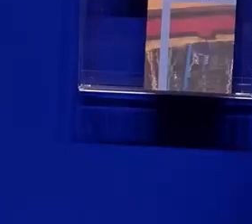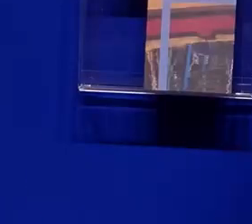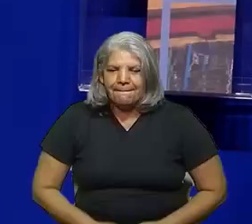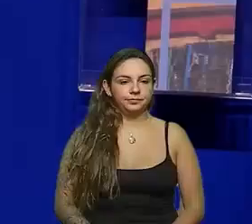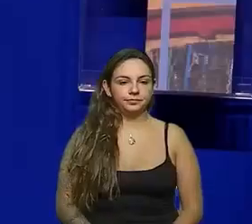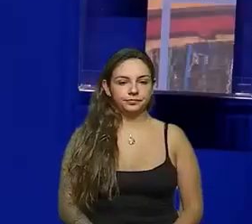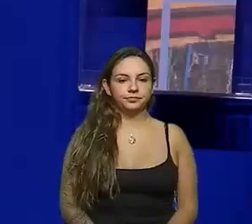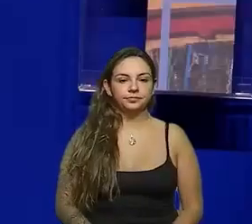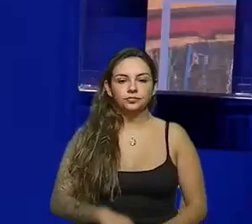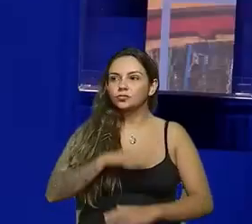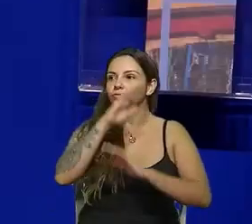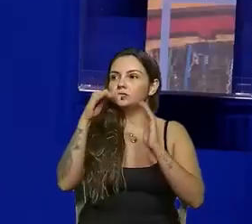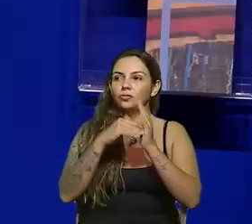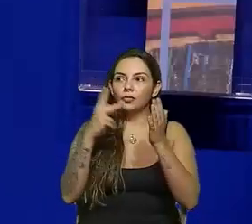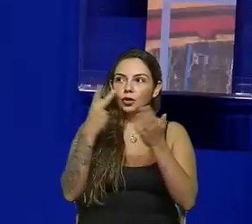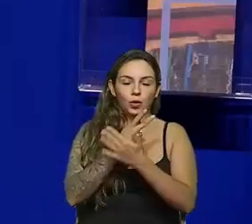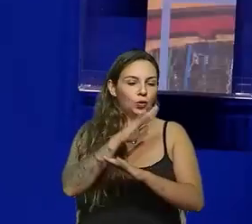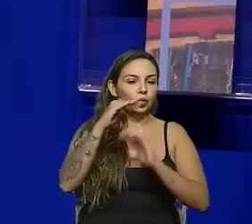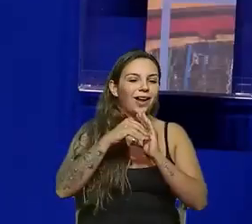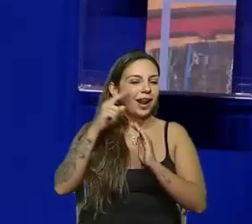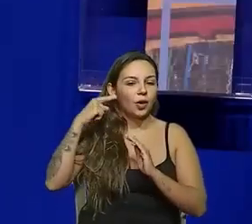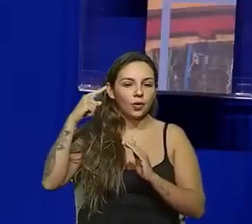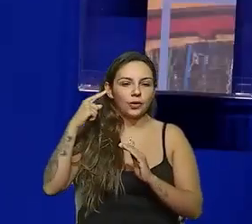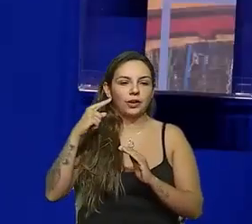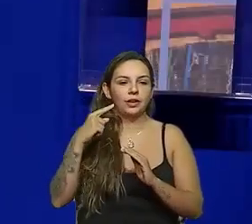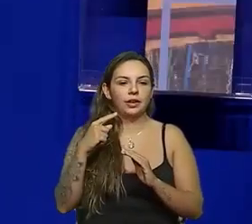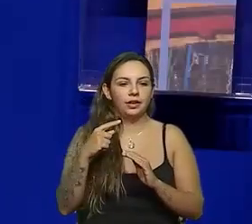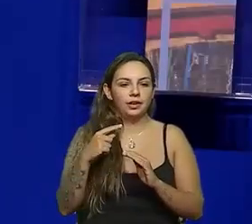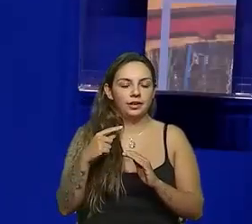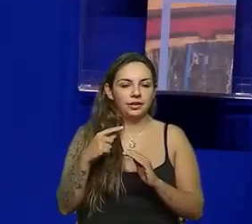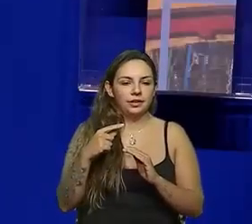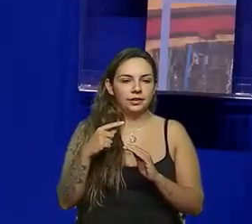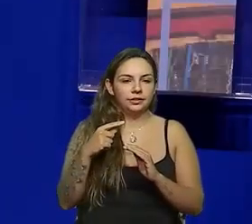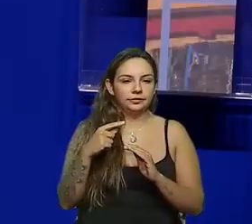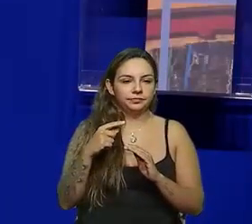prisões, todas as coisas, todas as loucuras, e aí o zero.